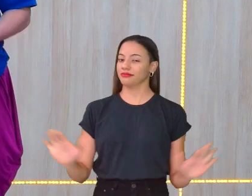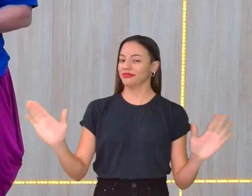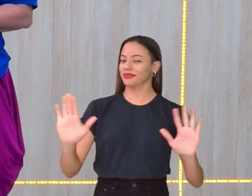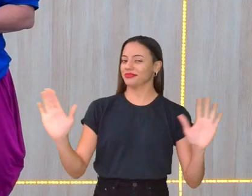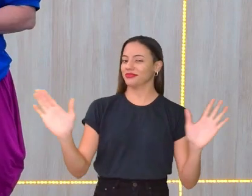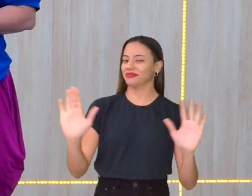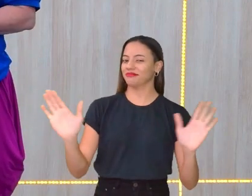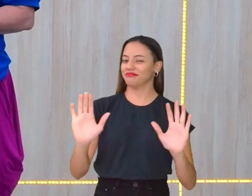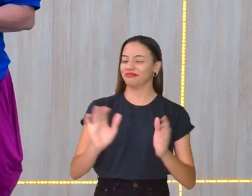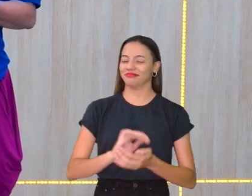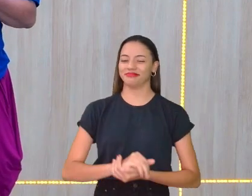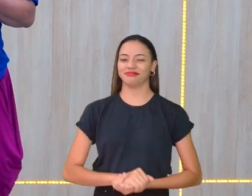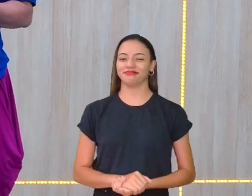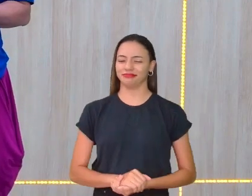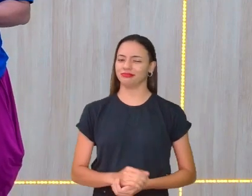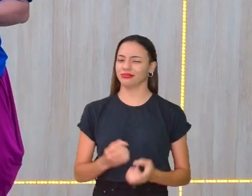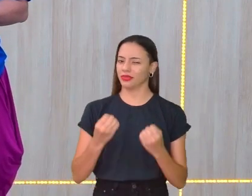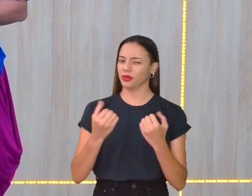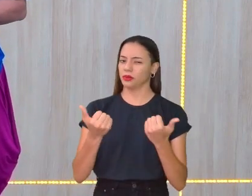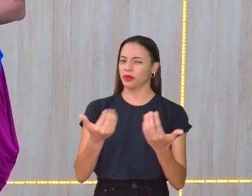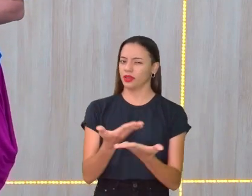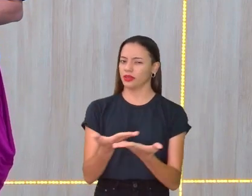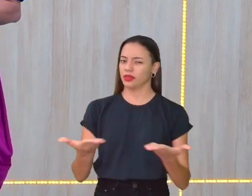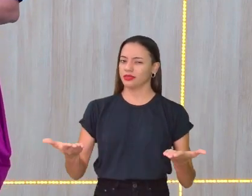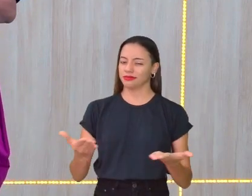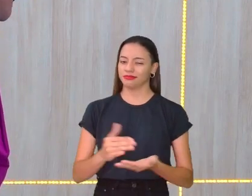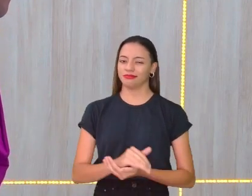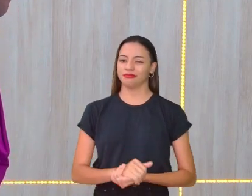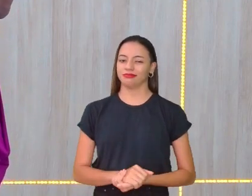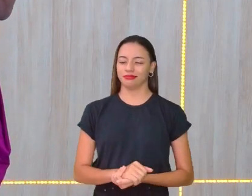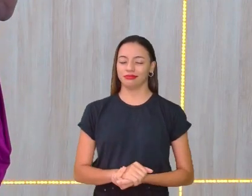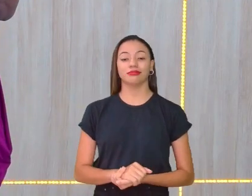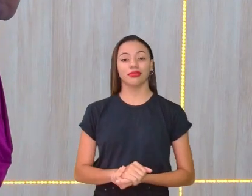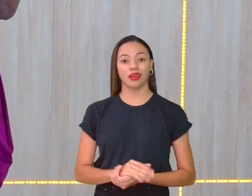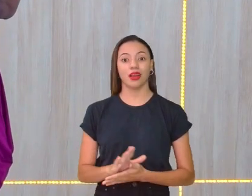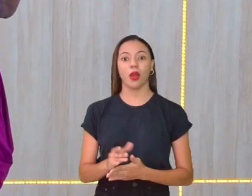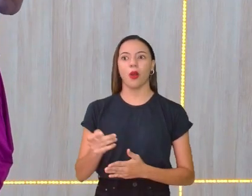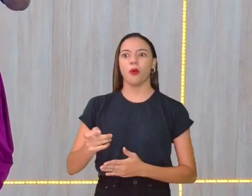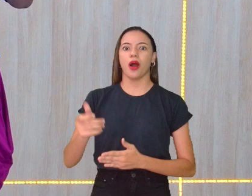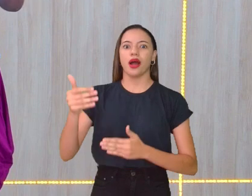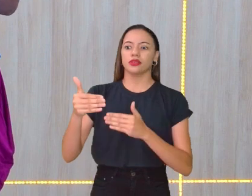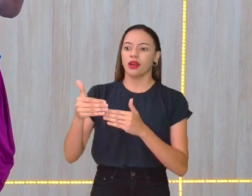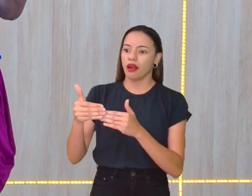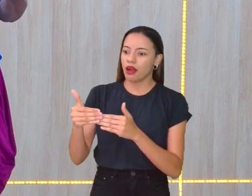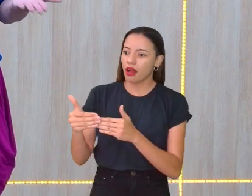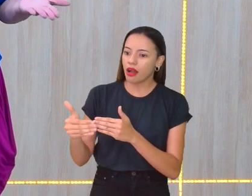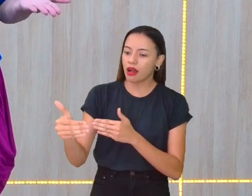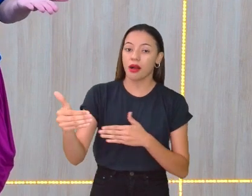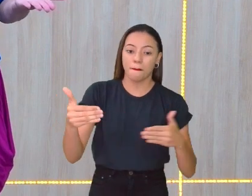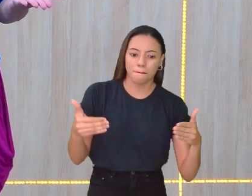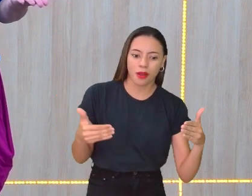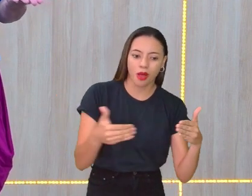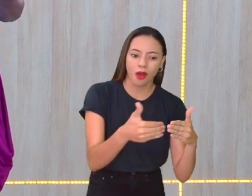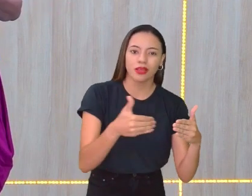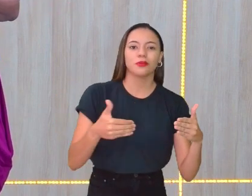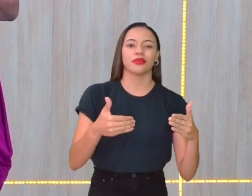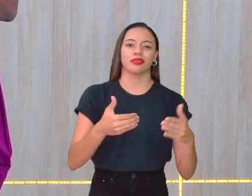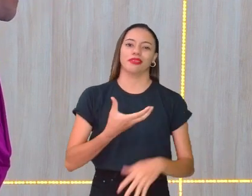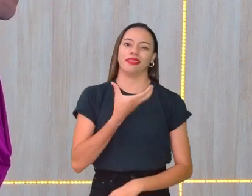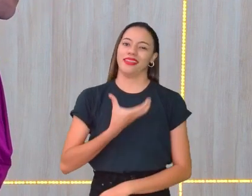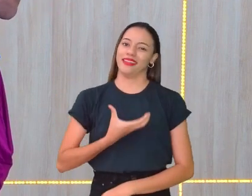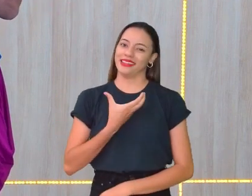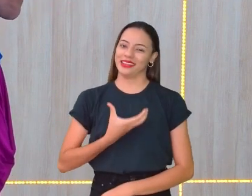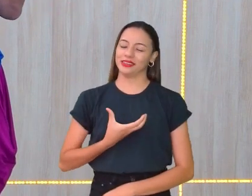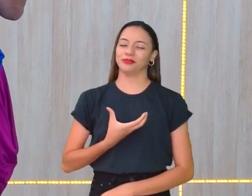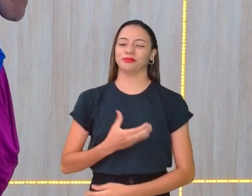Oi, gente, como vocês estão? Estamos chegando perto do Natal, né? Hoje